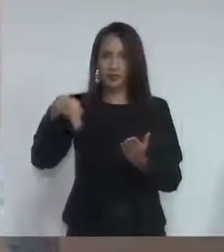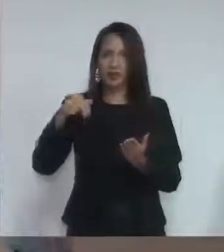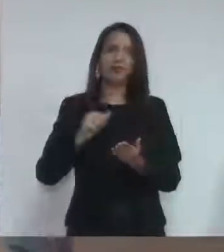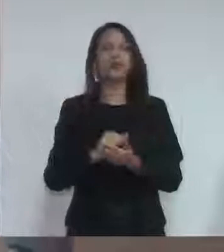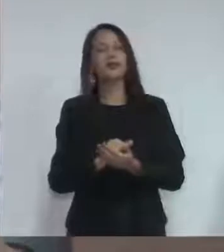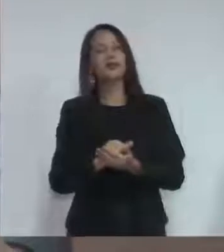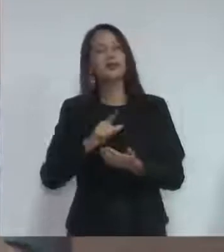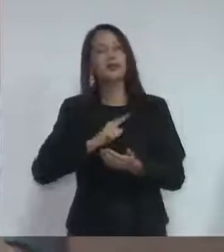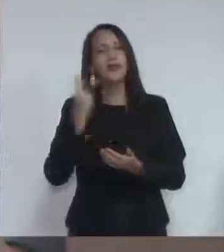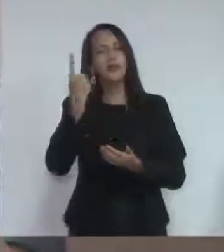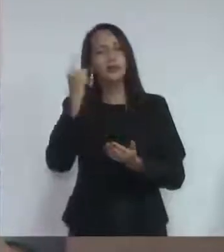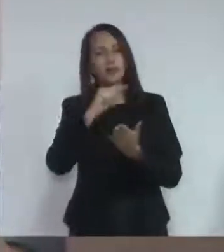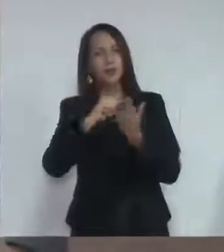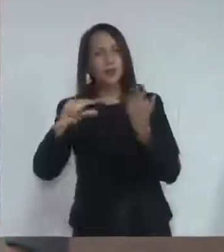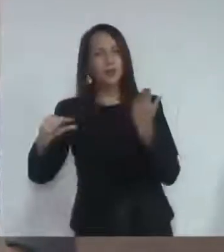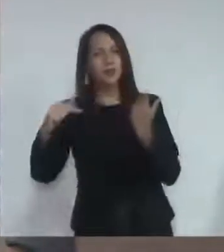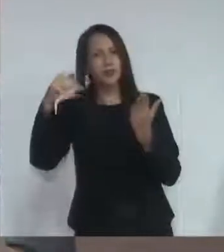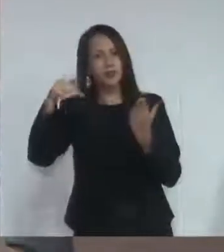apóstolos que Jesus chamou.